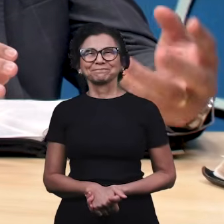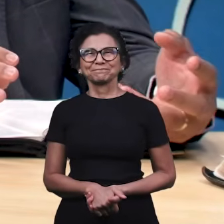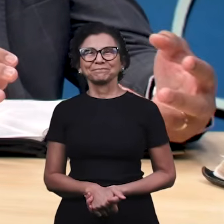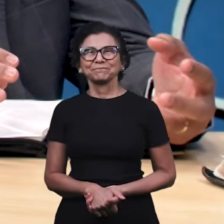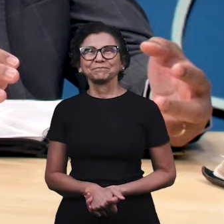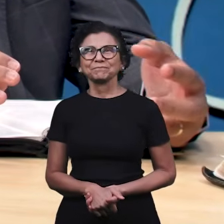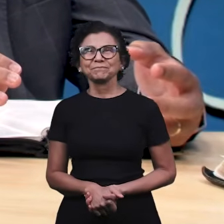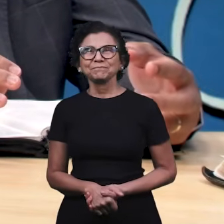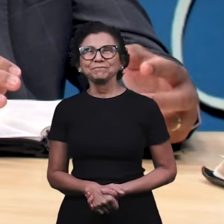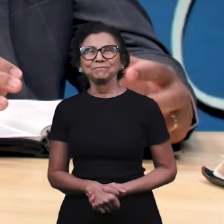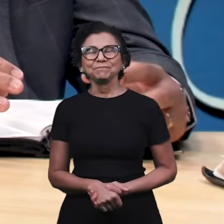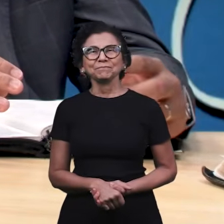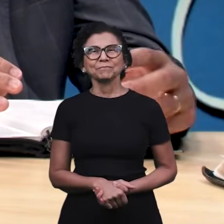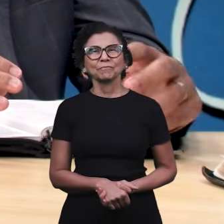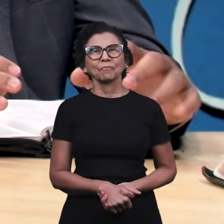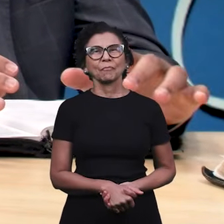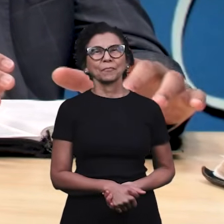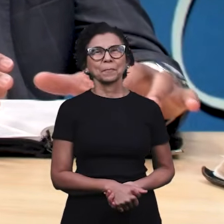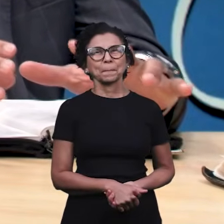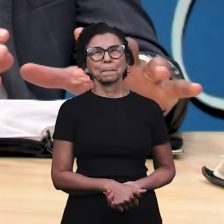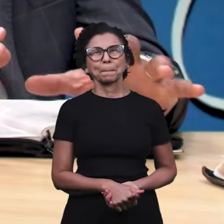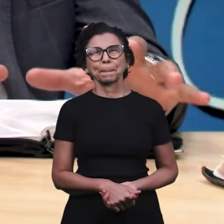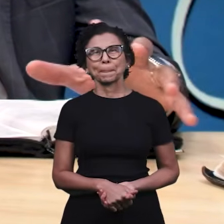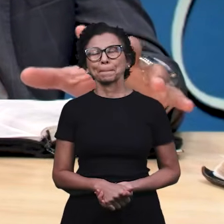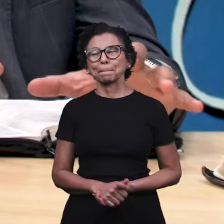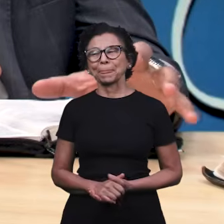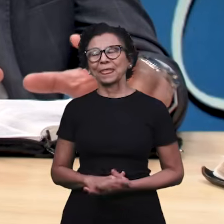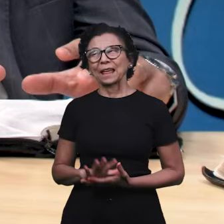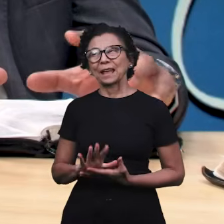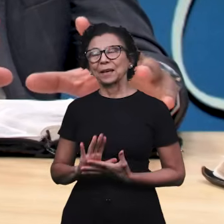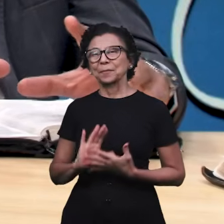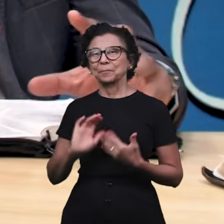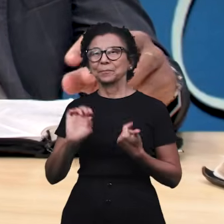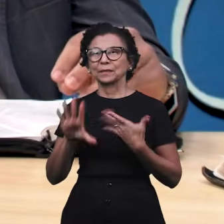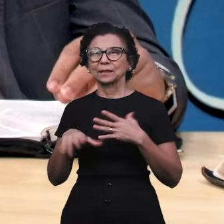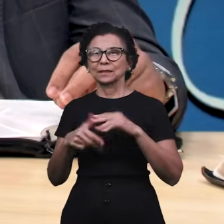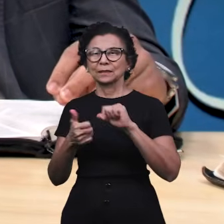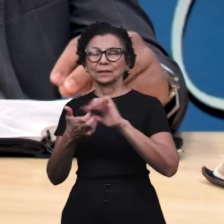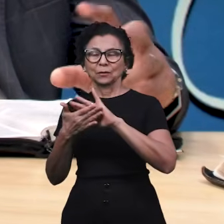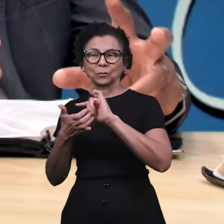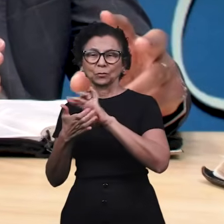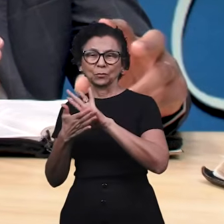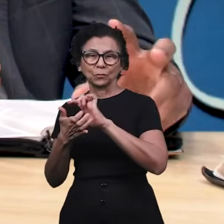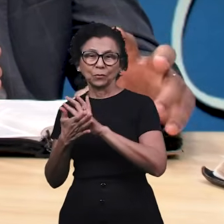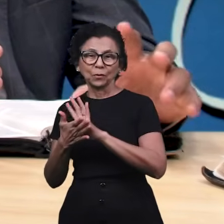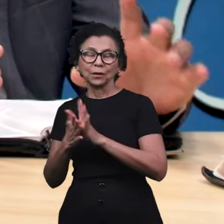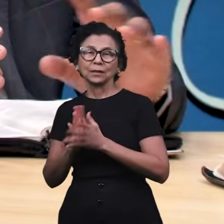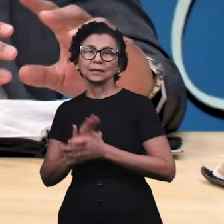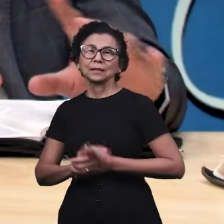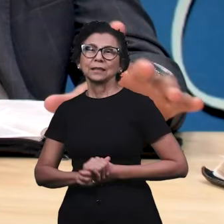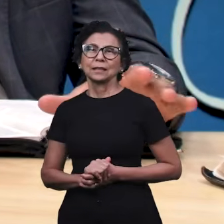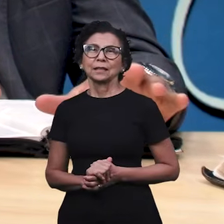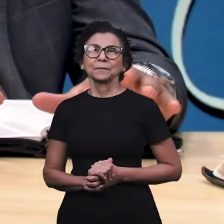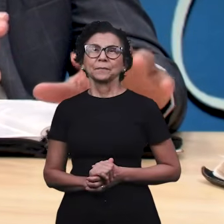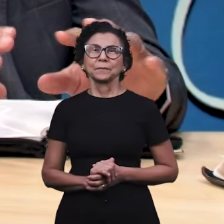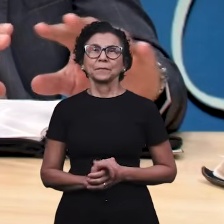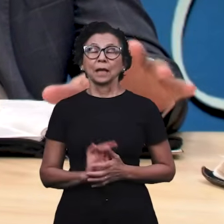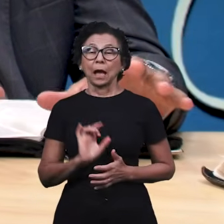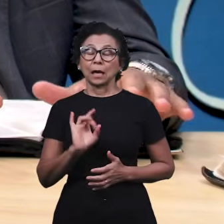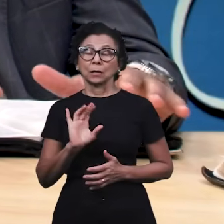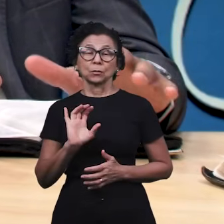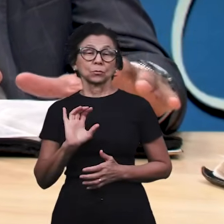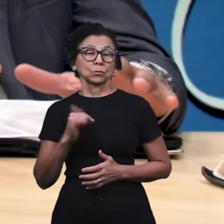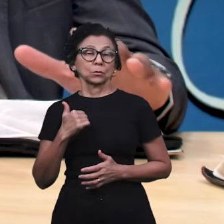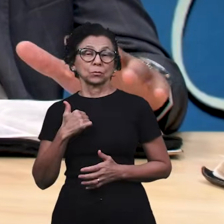só canto o louvor do grupo, soa até como um certo ali estrelismo, né? Mas isso não pode acontecer de